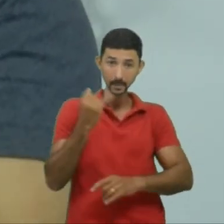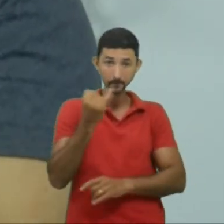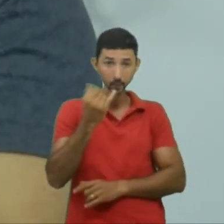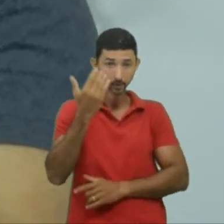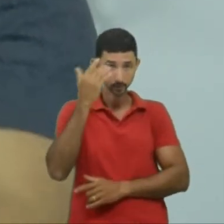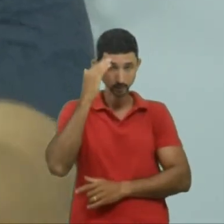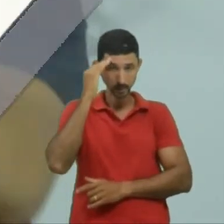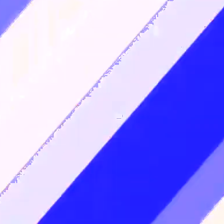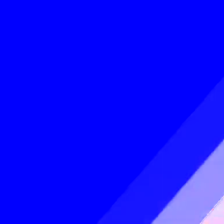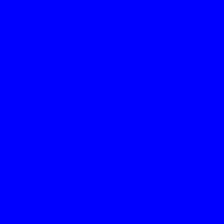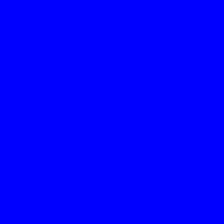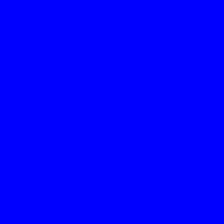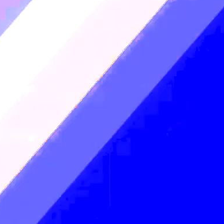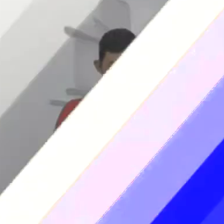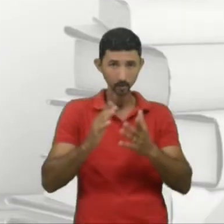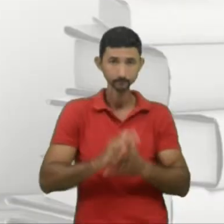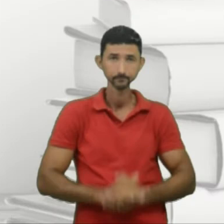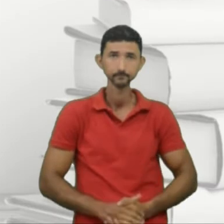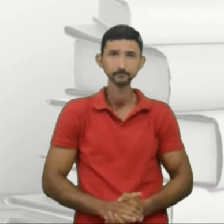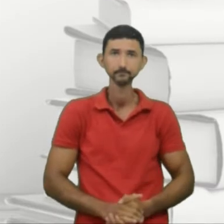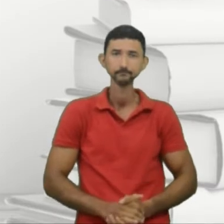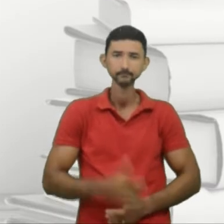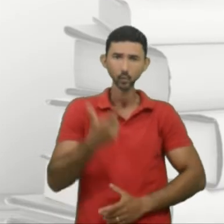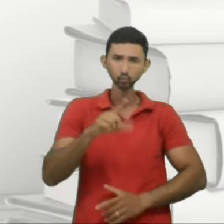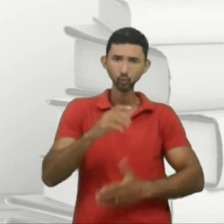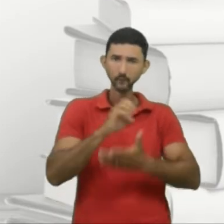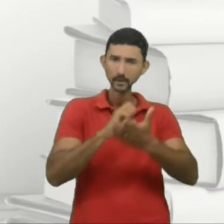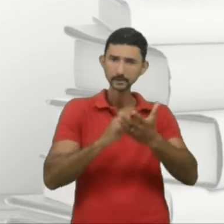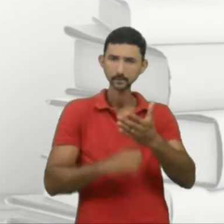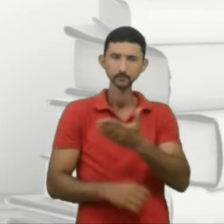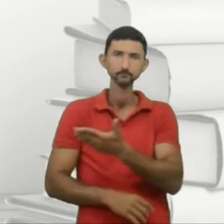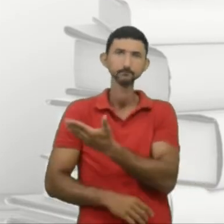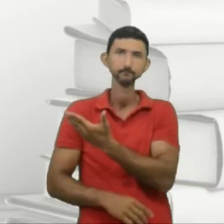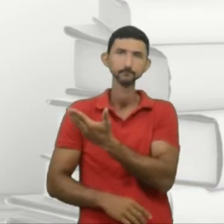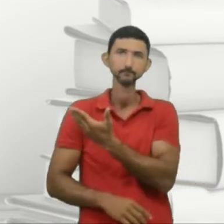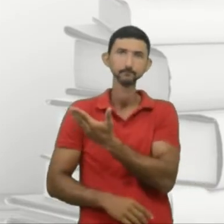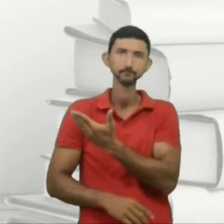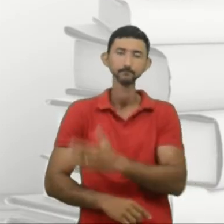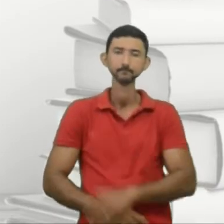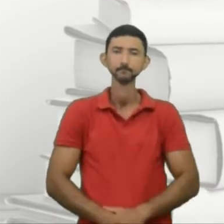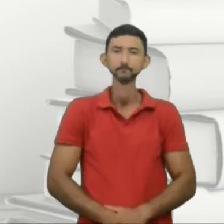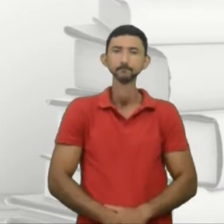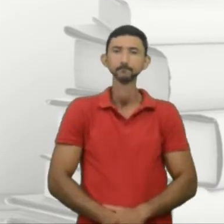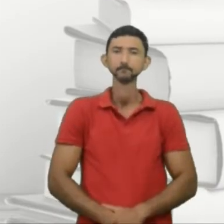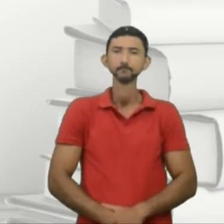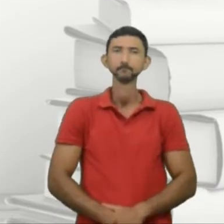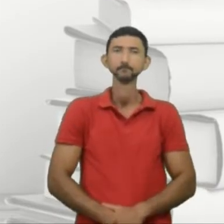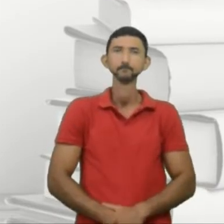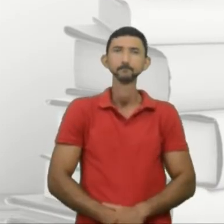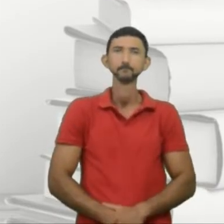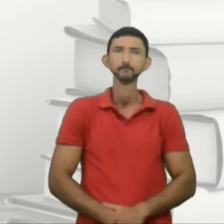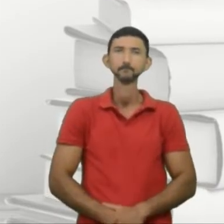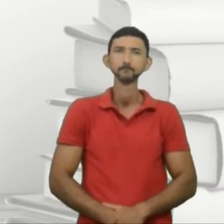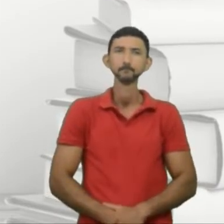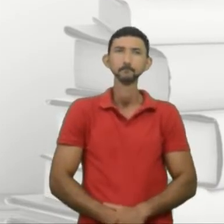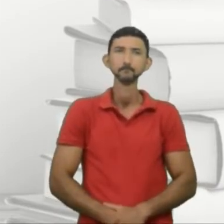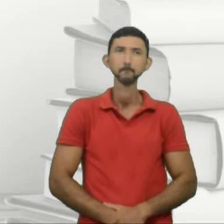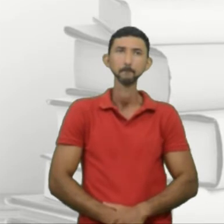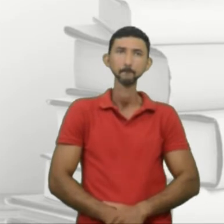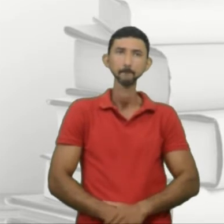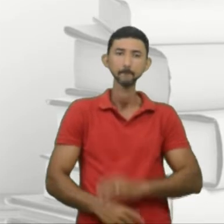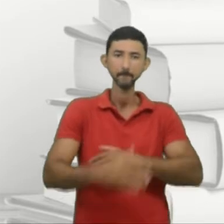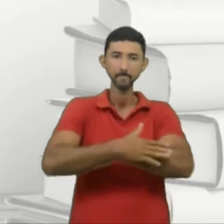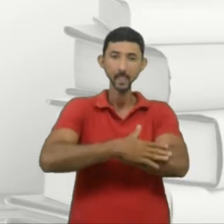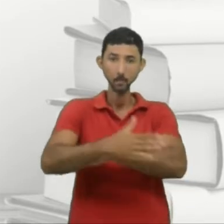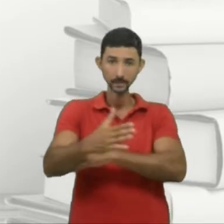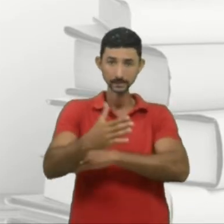ter esse cuidado. Então, vamos a mais um exemplo, mais uma questão, na verdade. Em uma